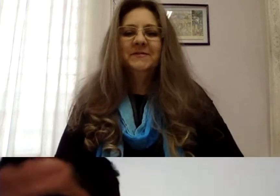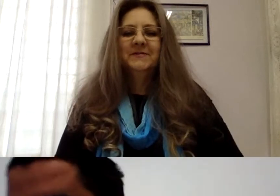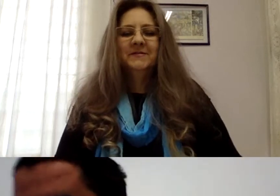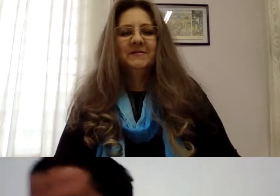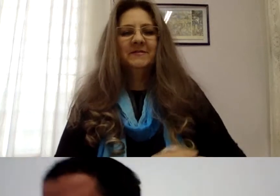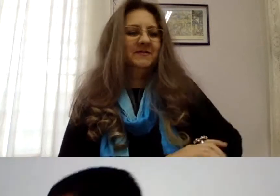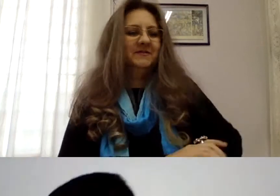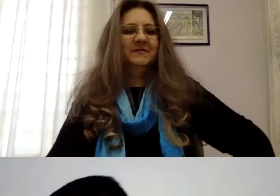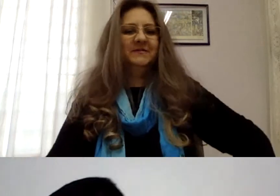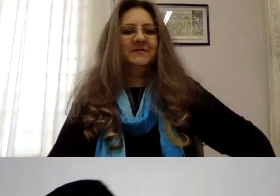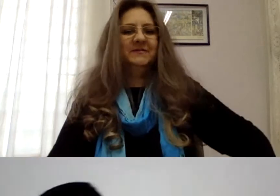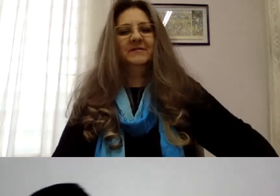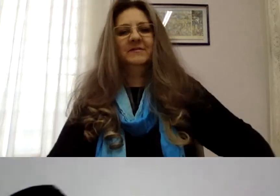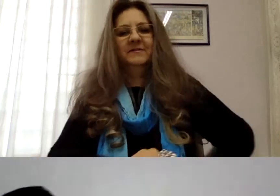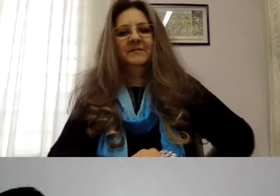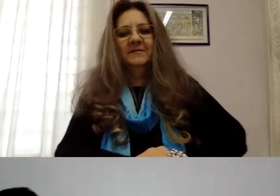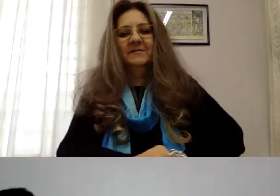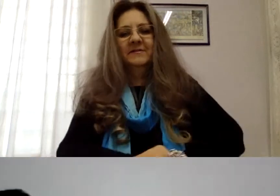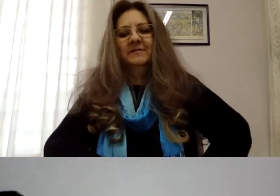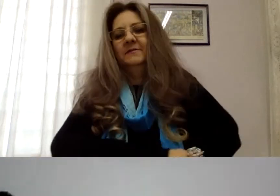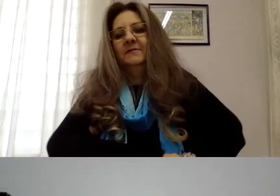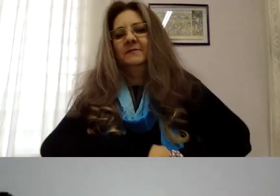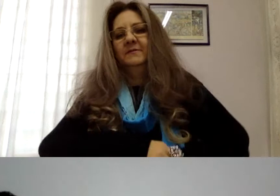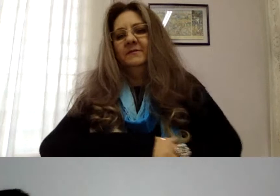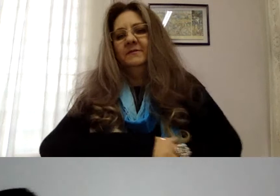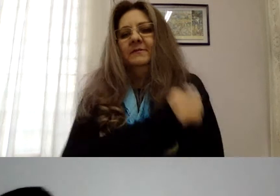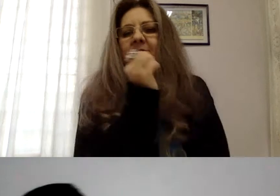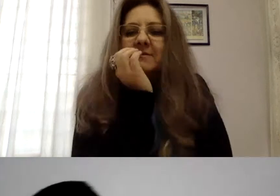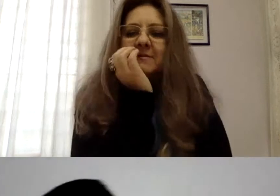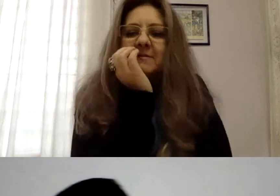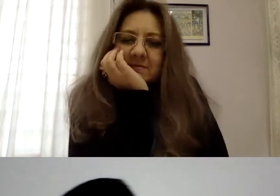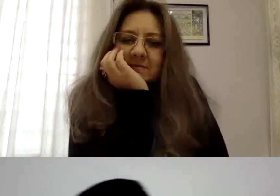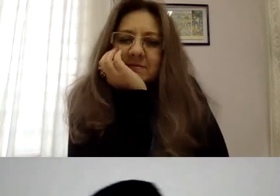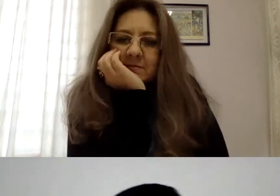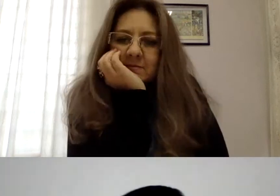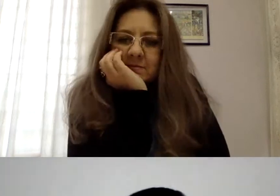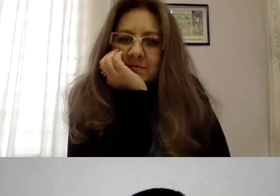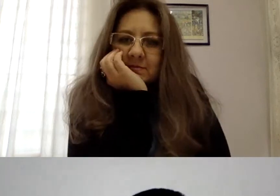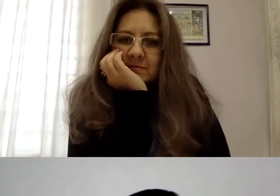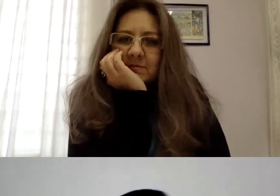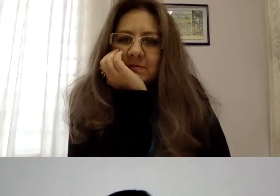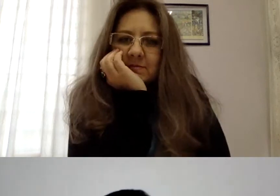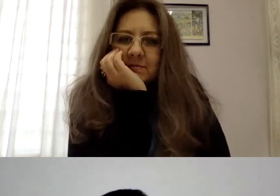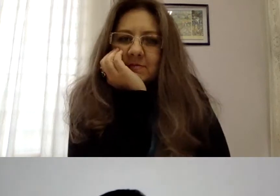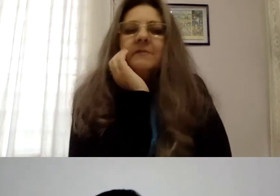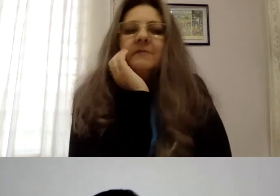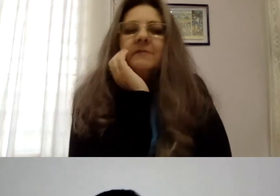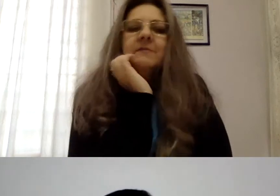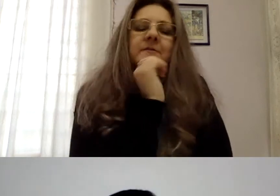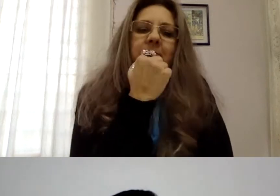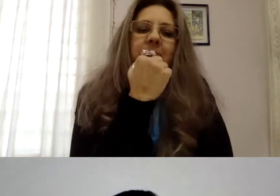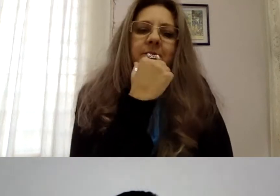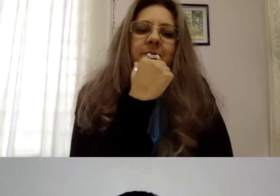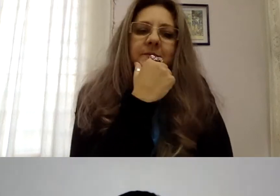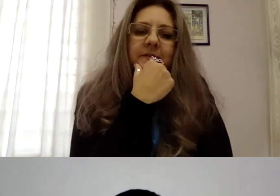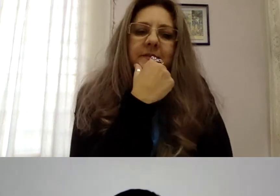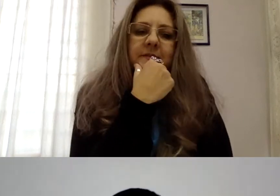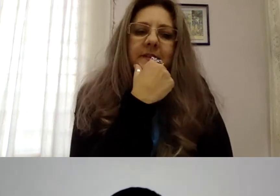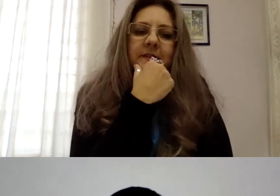robótica, de como tudo isso influencia a vida, é um novo olhar também, né? E que dentro